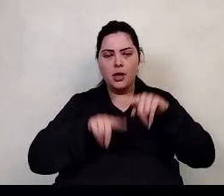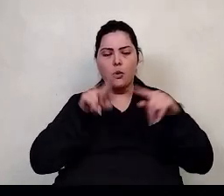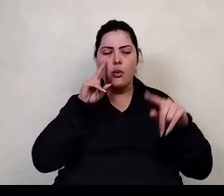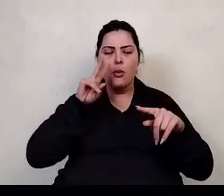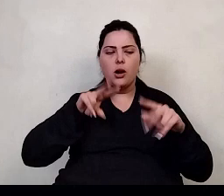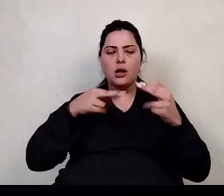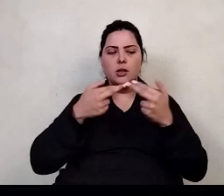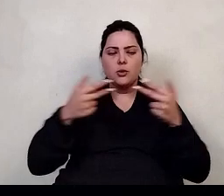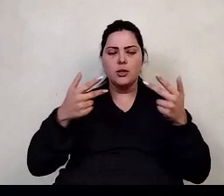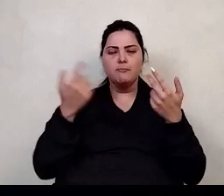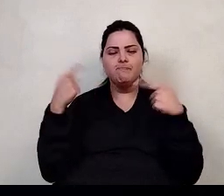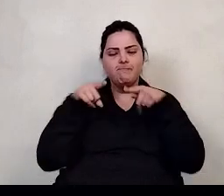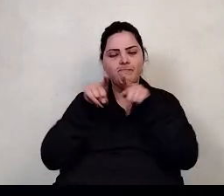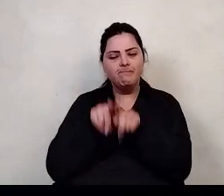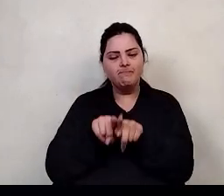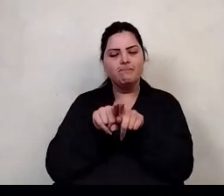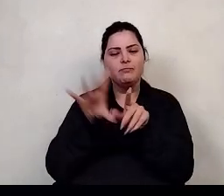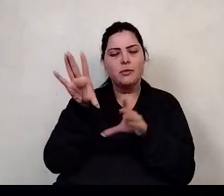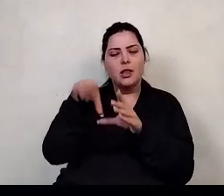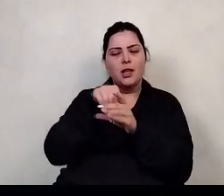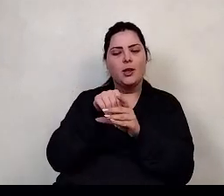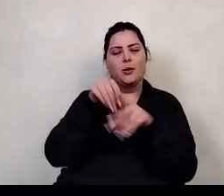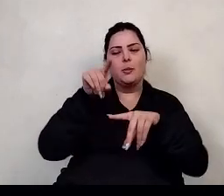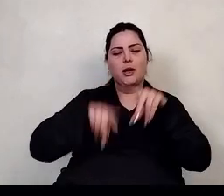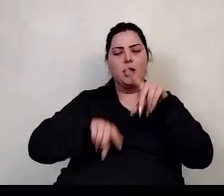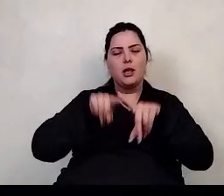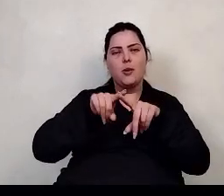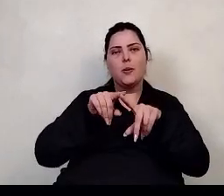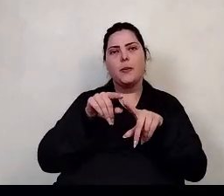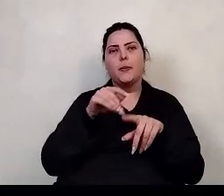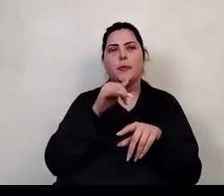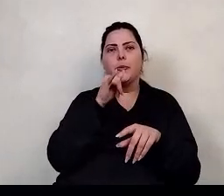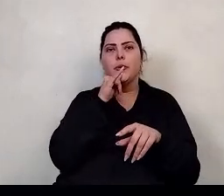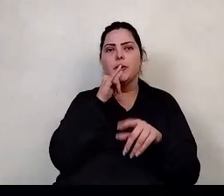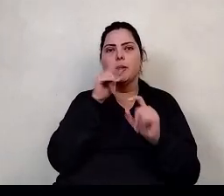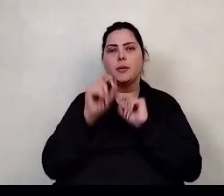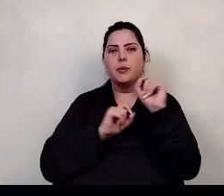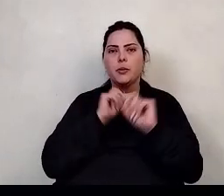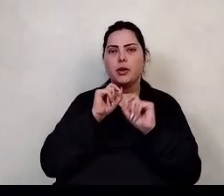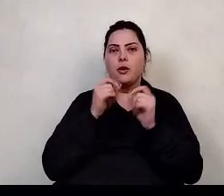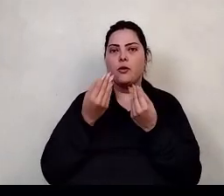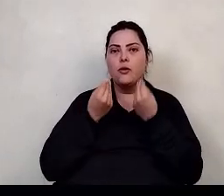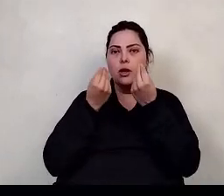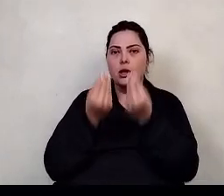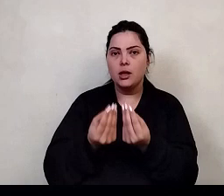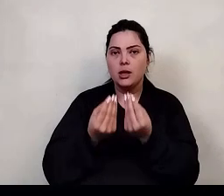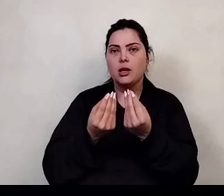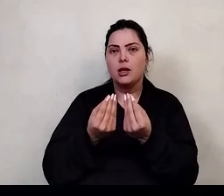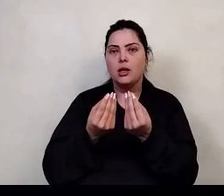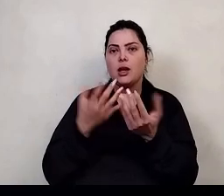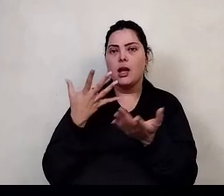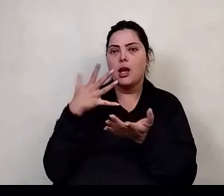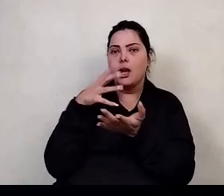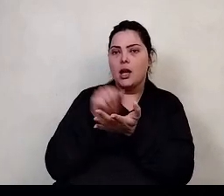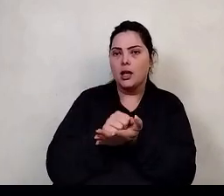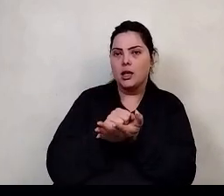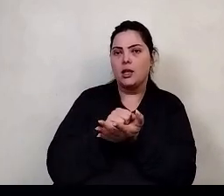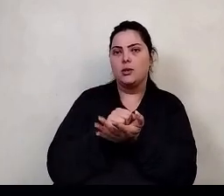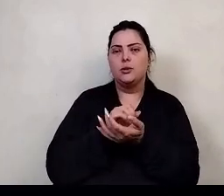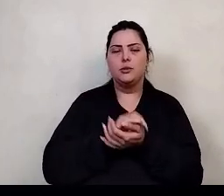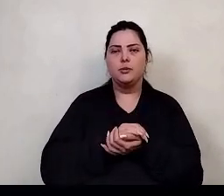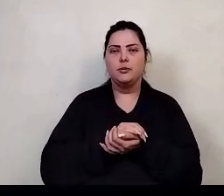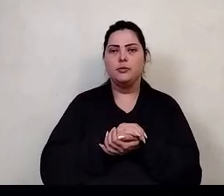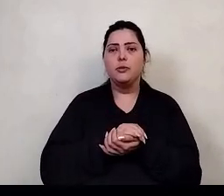integração interno do teu componente. E aí um exemplo bem clássico é, eu vou entregar o meu endpoint para cadastro dessa conta. Quando eu for entregar